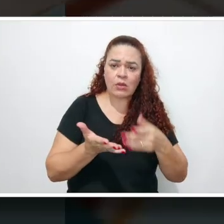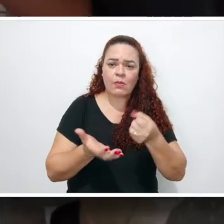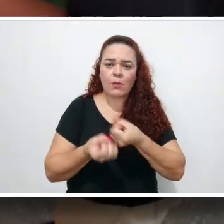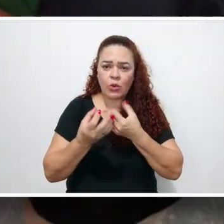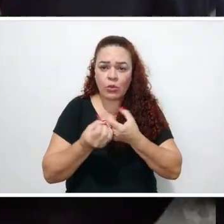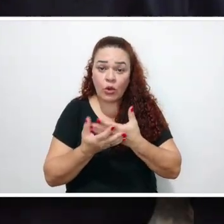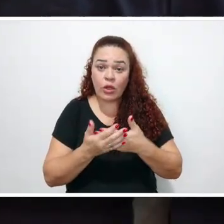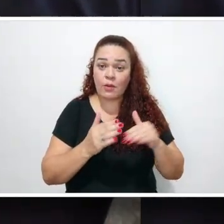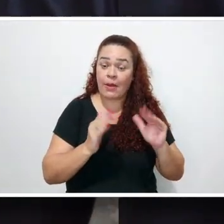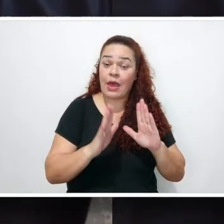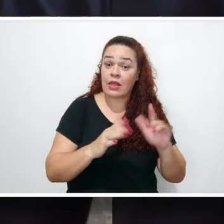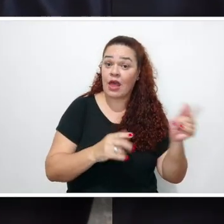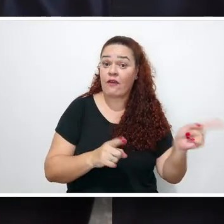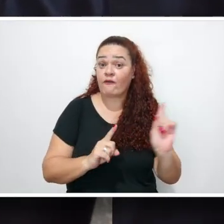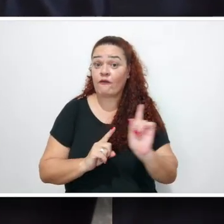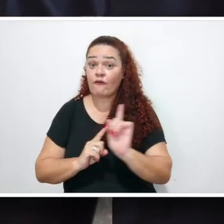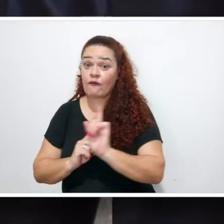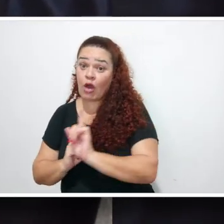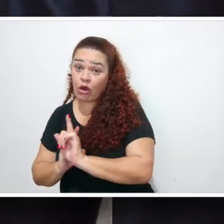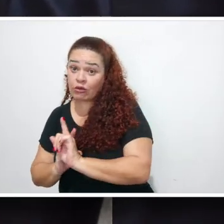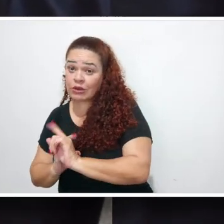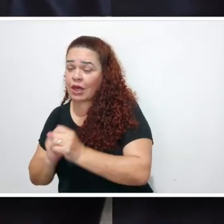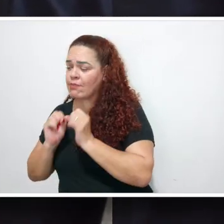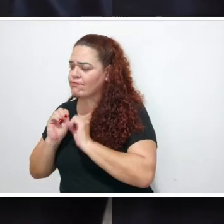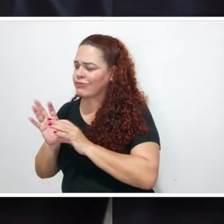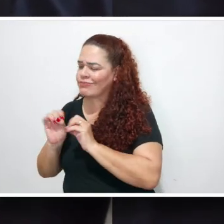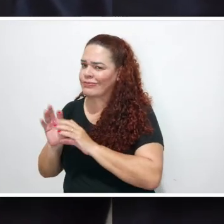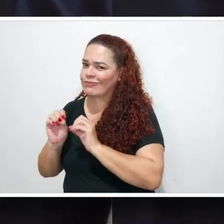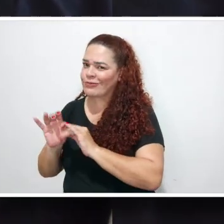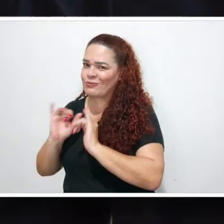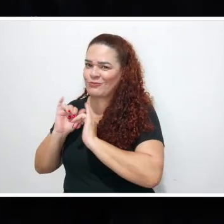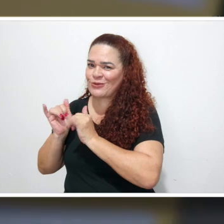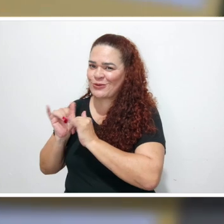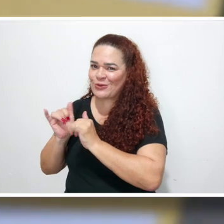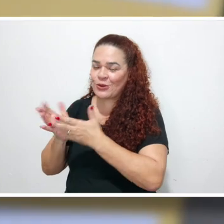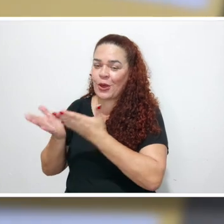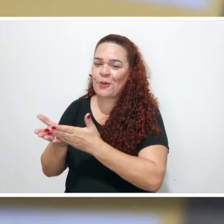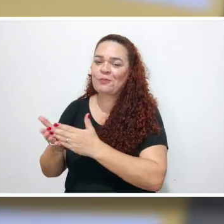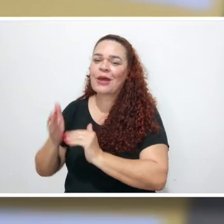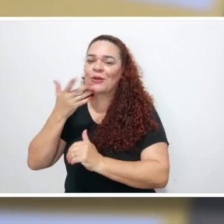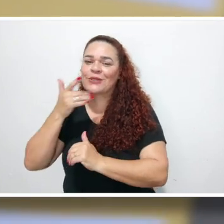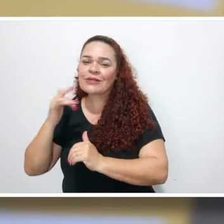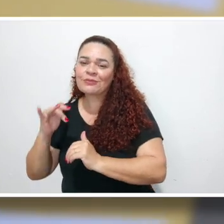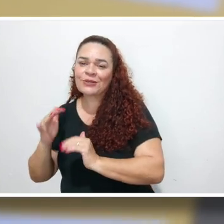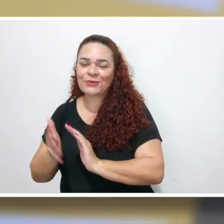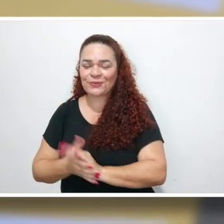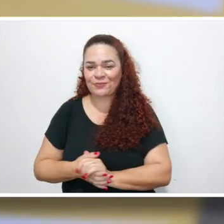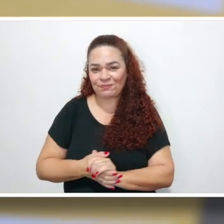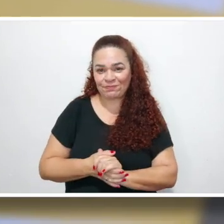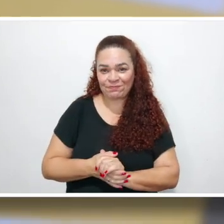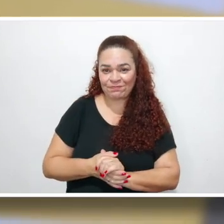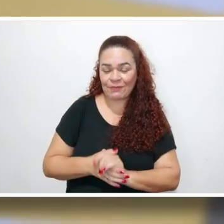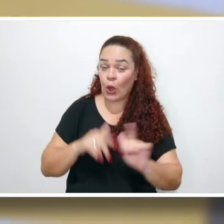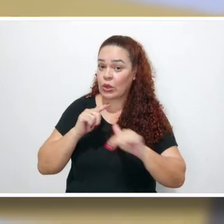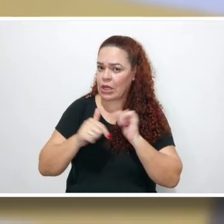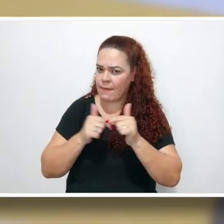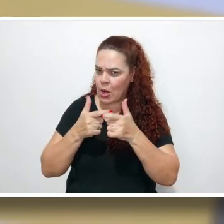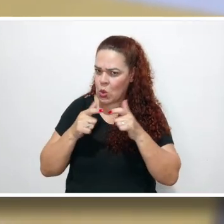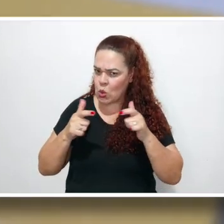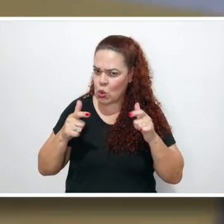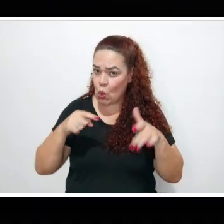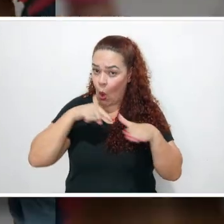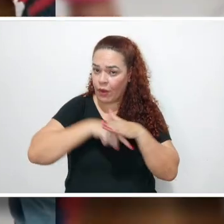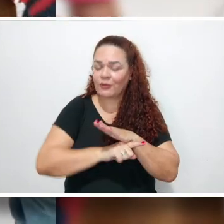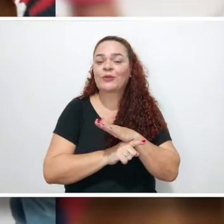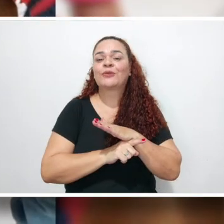sua casa e voltam para a escola recontando para as outras crianças o que foi ouvido. Enfim, o nosso